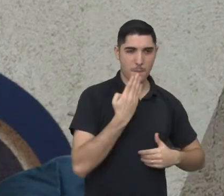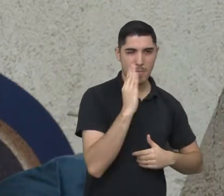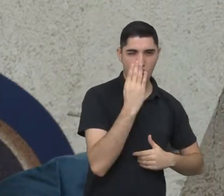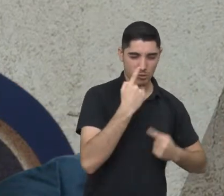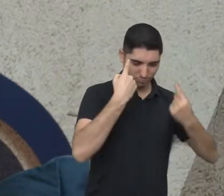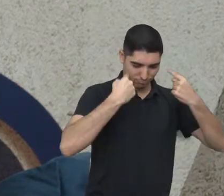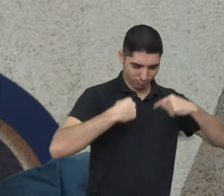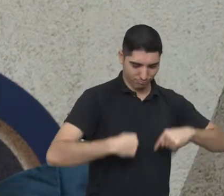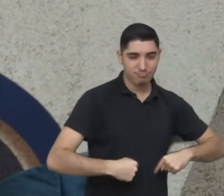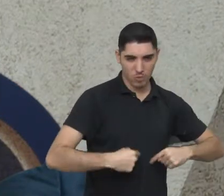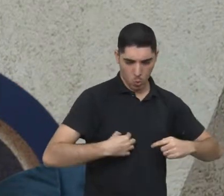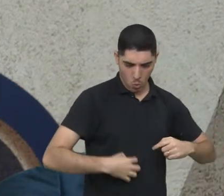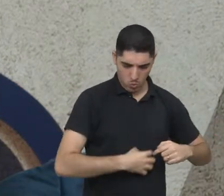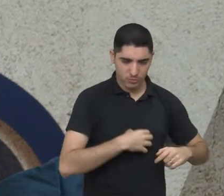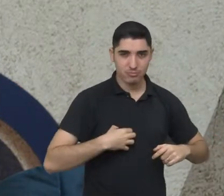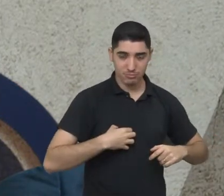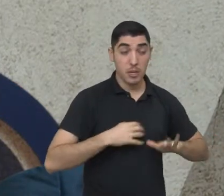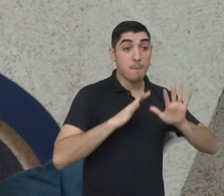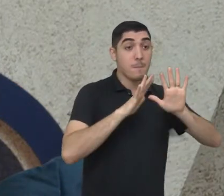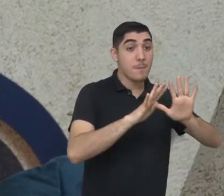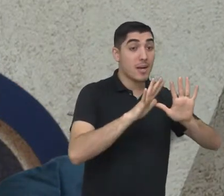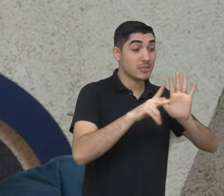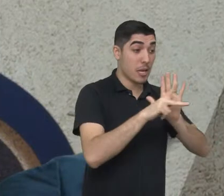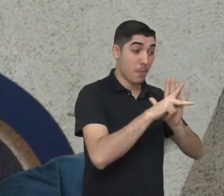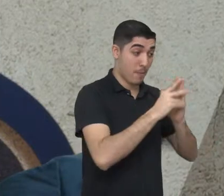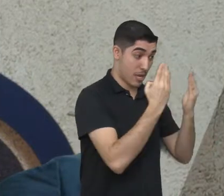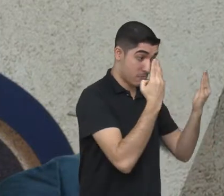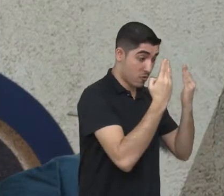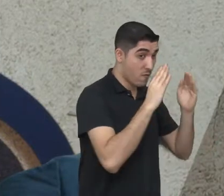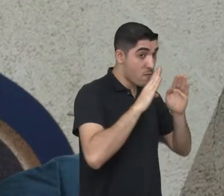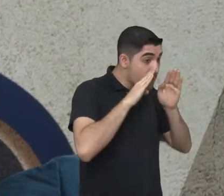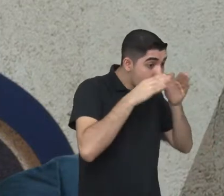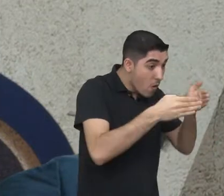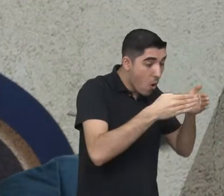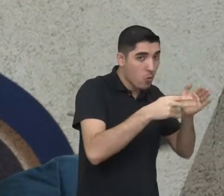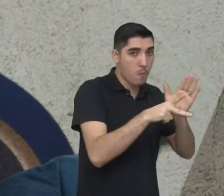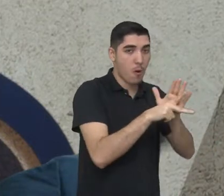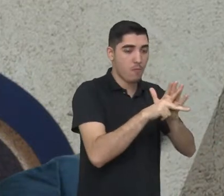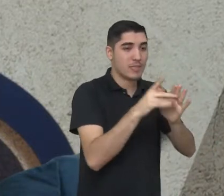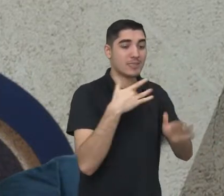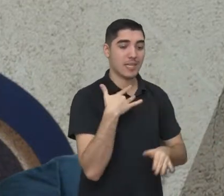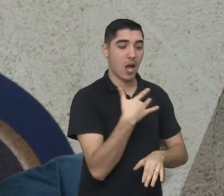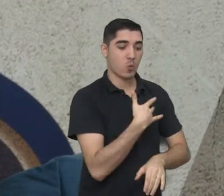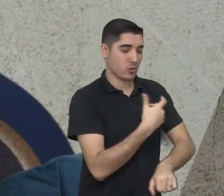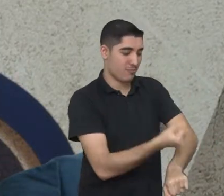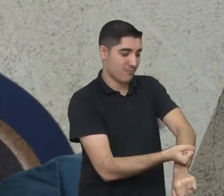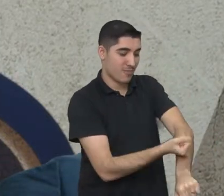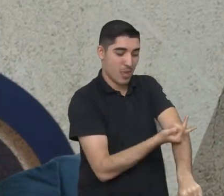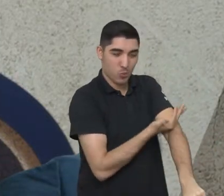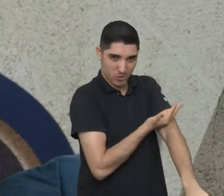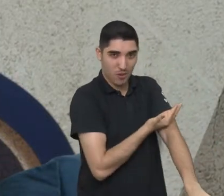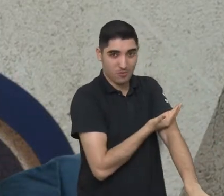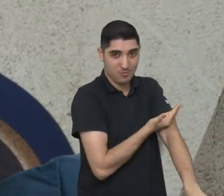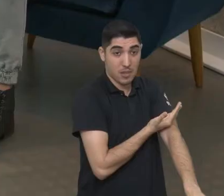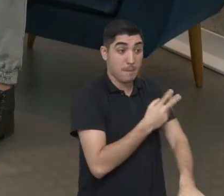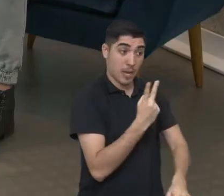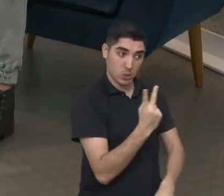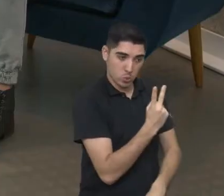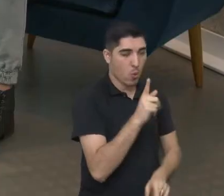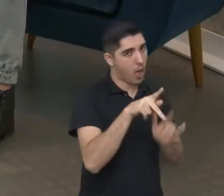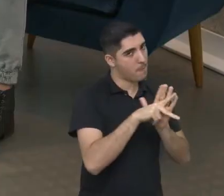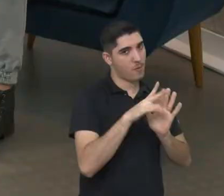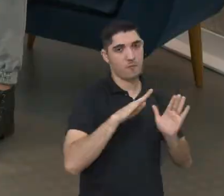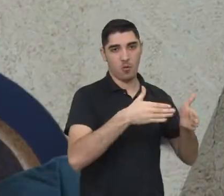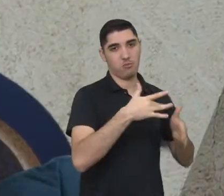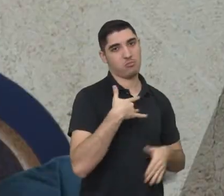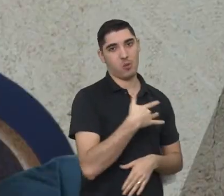no funcionamento do organismo como um todo, e a psicologia focada na saúde emocional. Mas ambas trabalham para a promoção